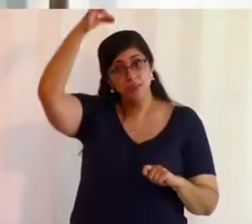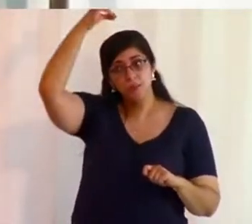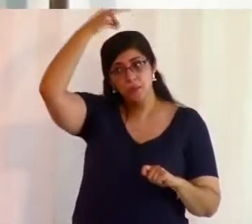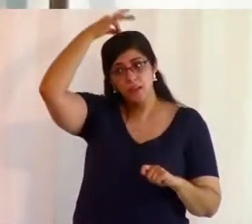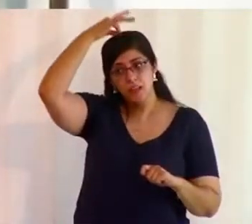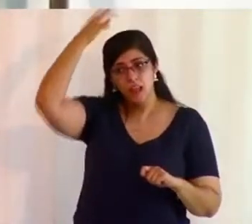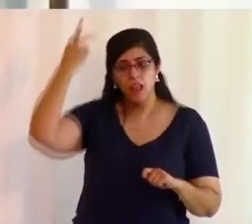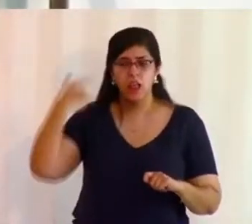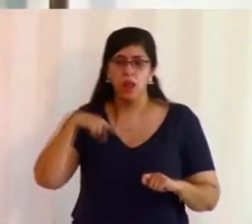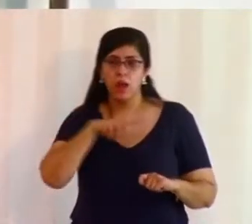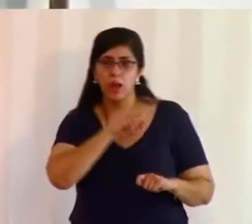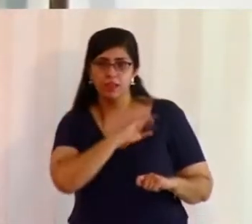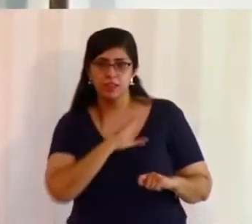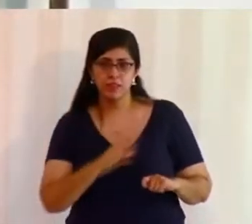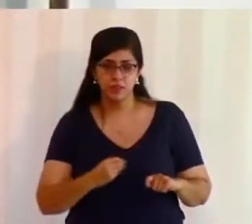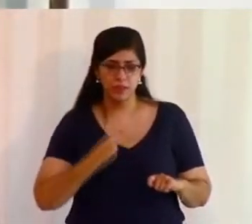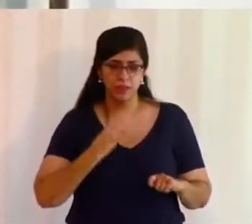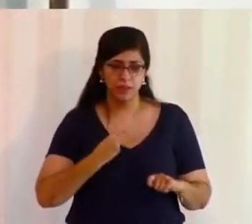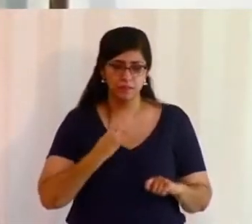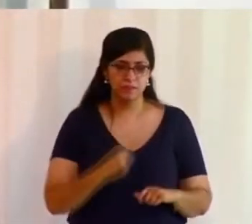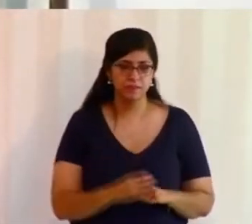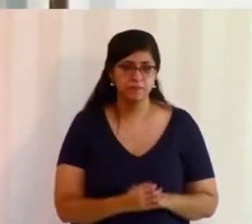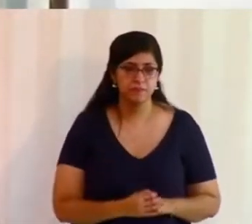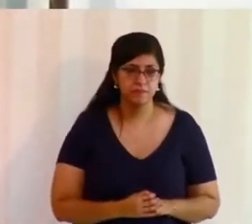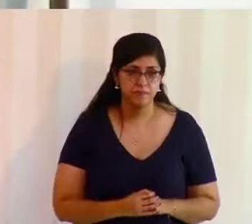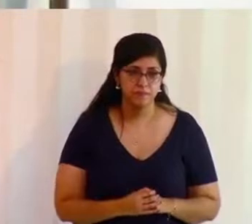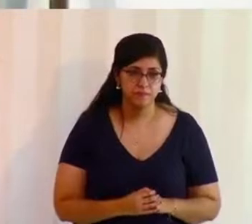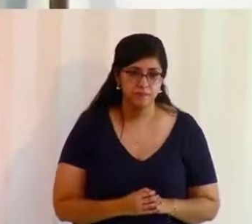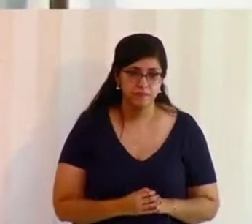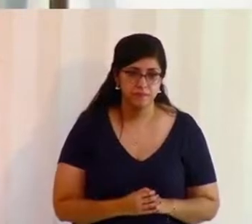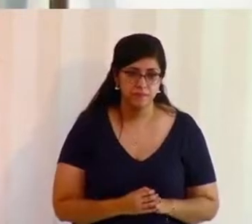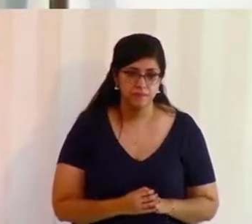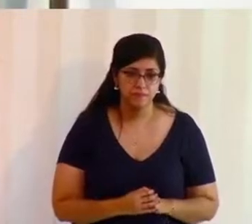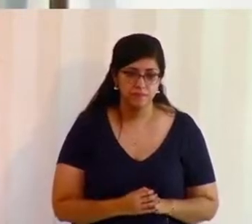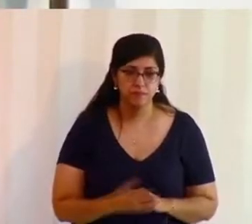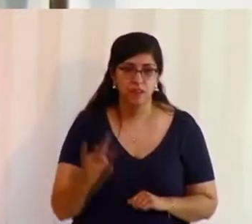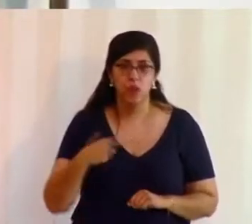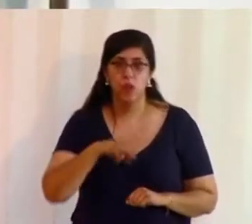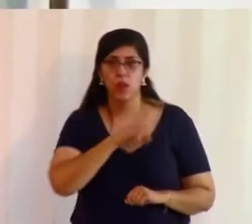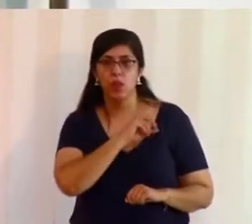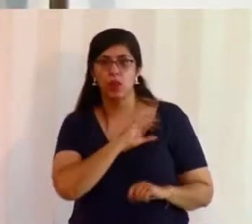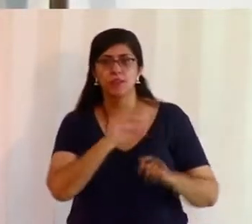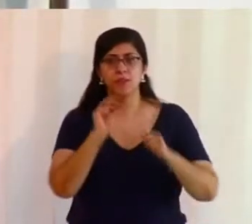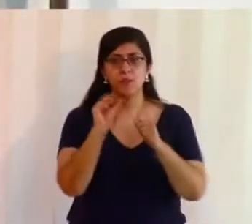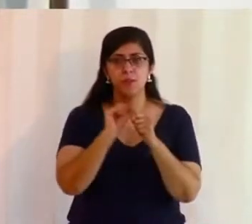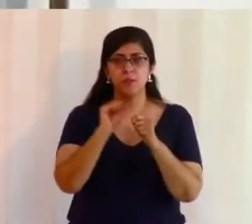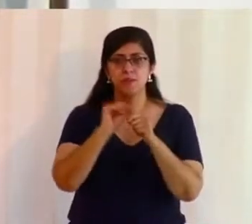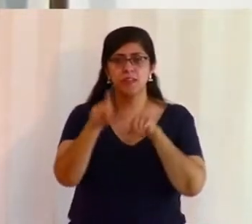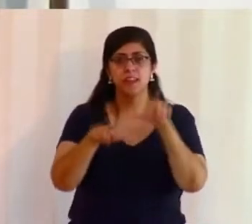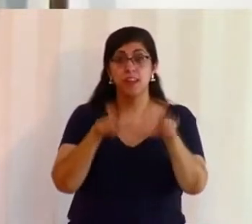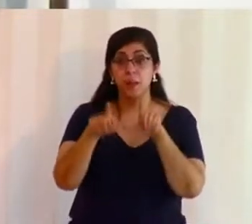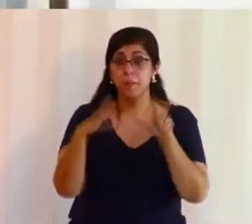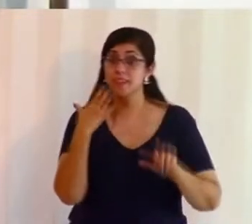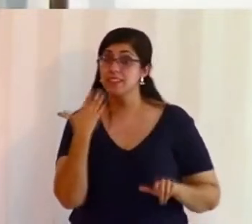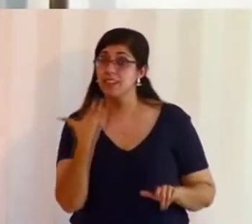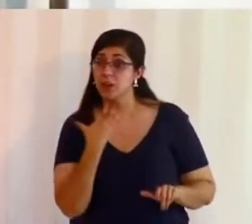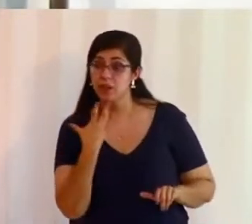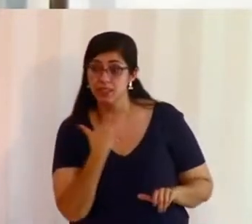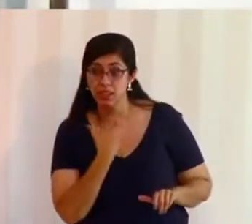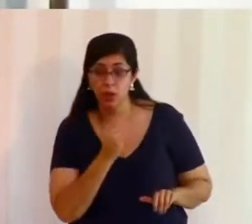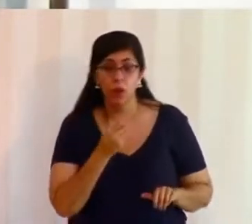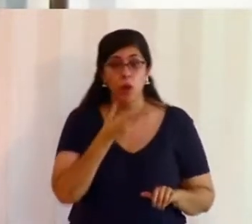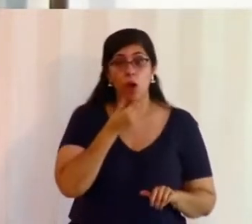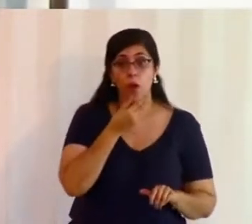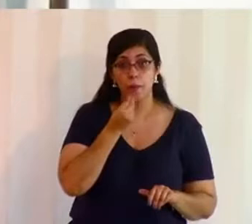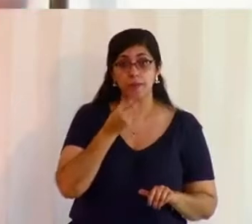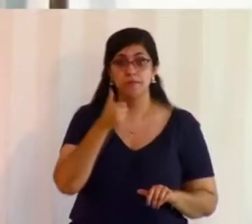usar. Nós precisaremos ter, irmãos, convicção de que quem opera a obra da salvação no coração do homem e da mulher